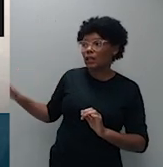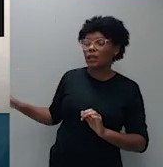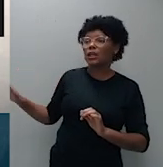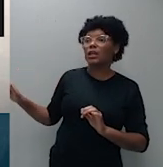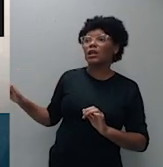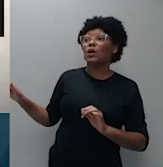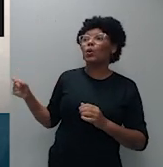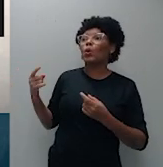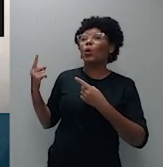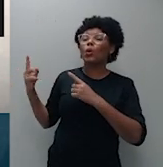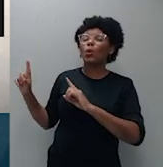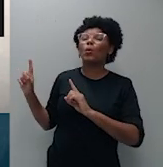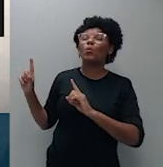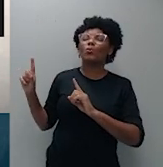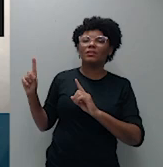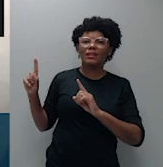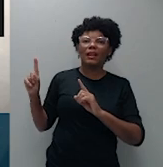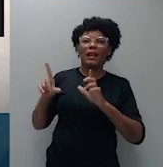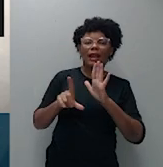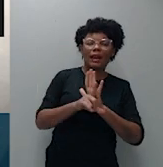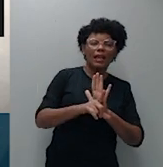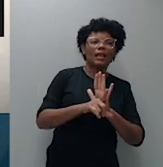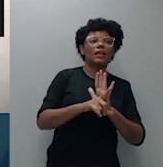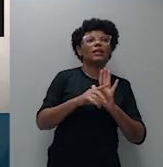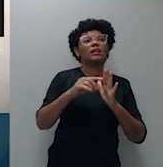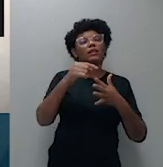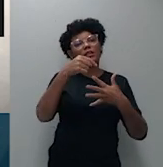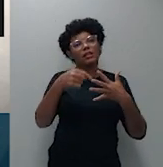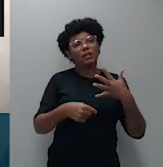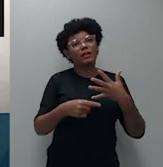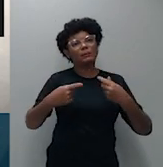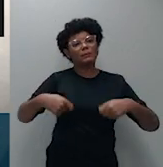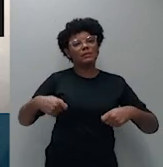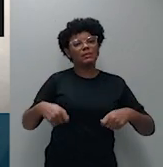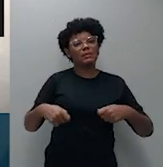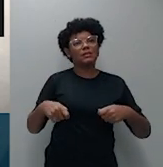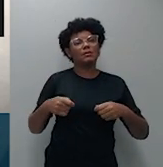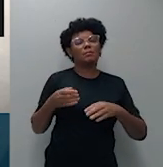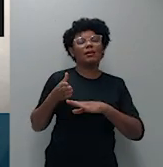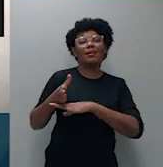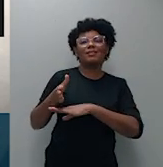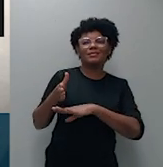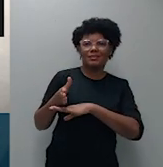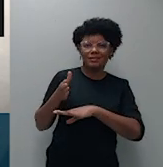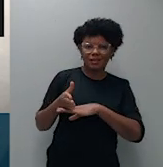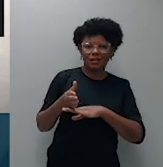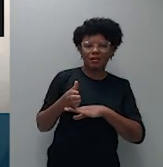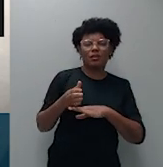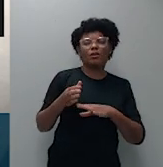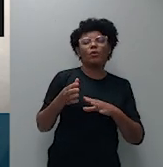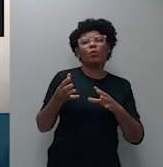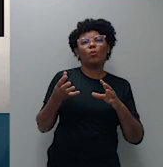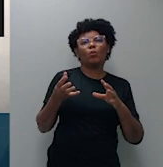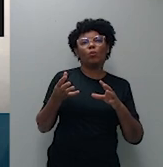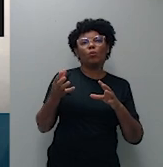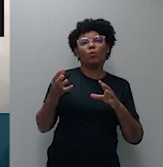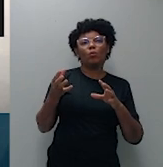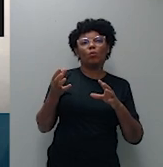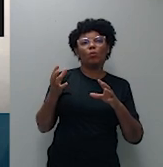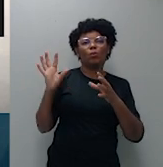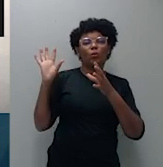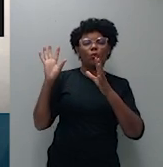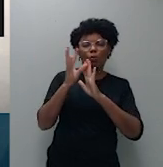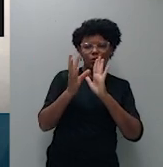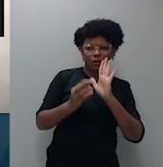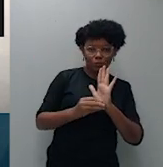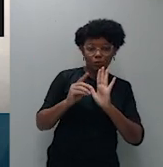determinando as providências necessárias para acessar a exibição do conteúdo ofensivo com a finalidade de assegurar